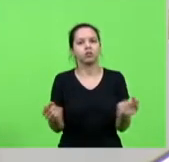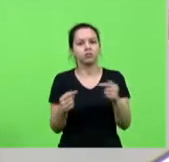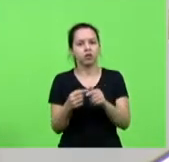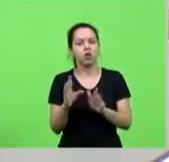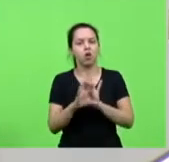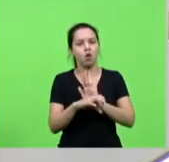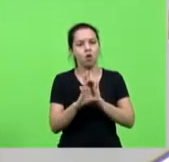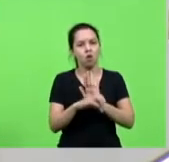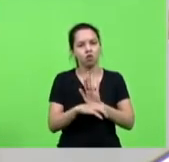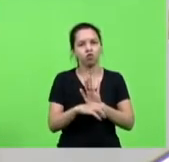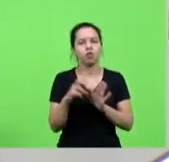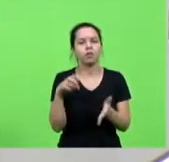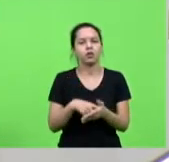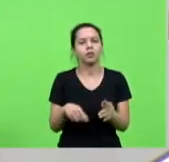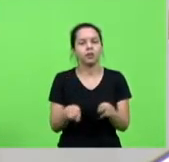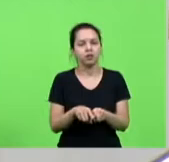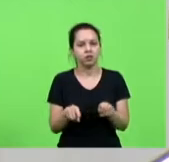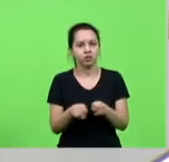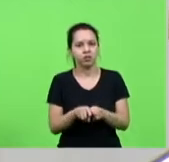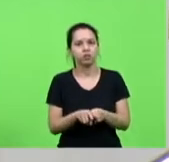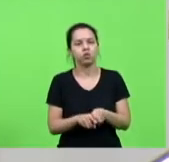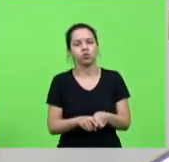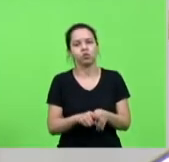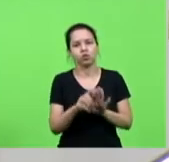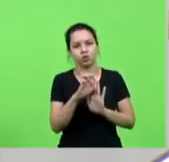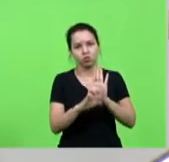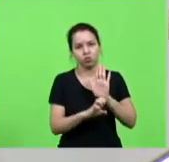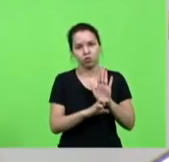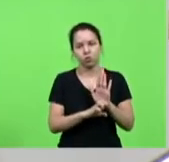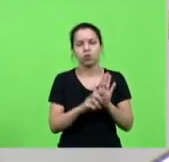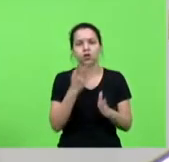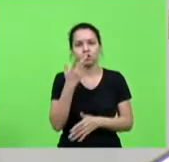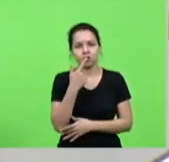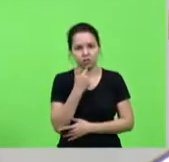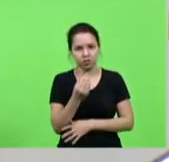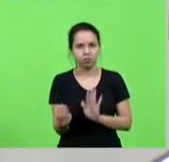Estatuto da Criança, que já preconizam essas proteções. E o